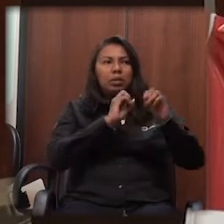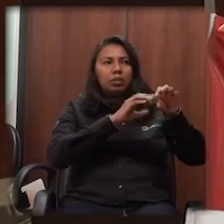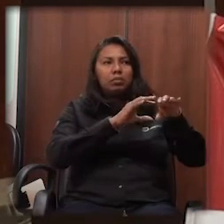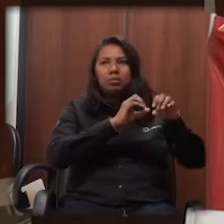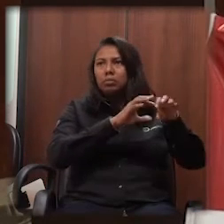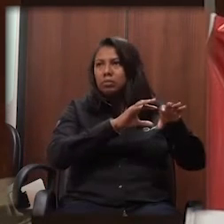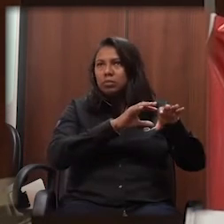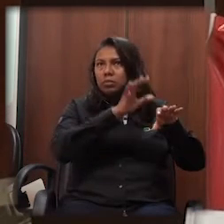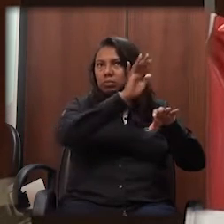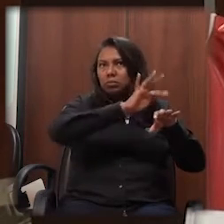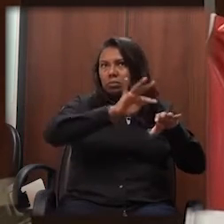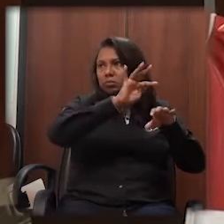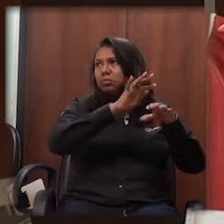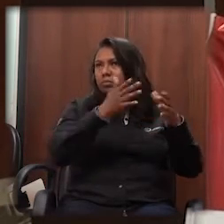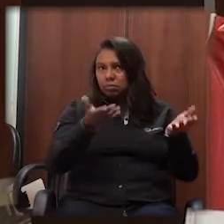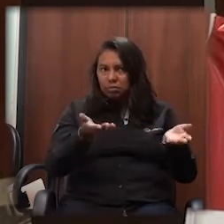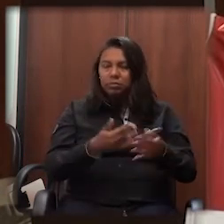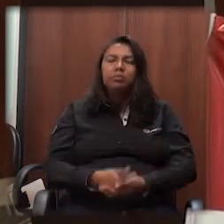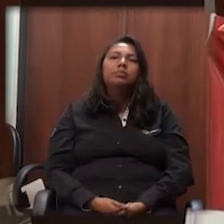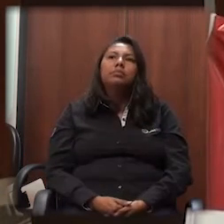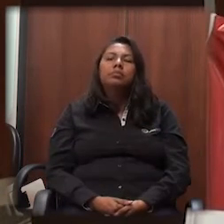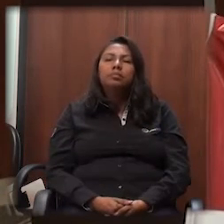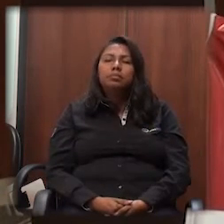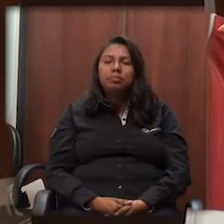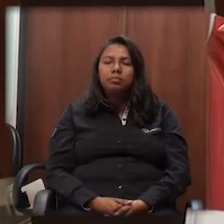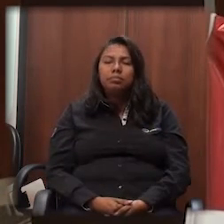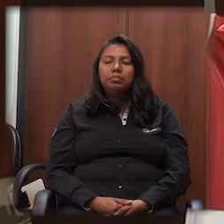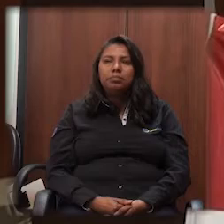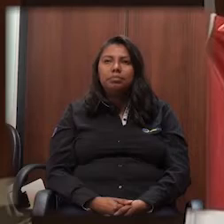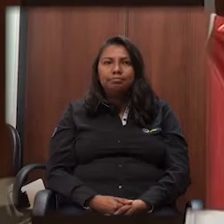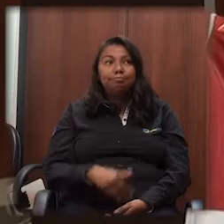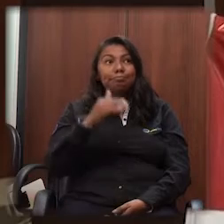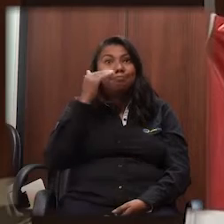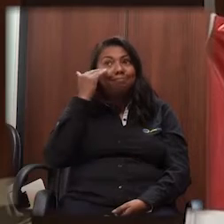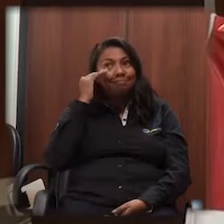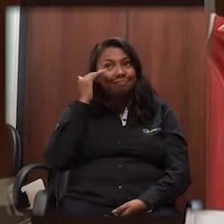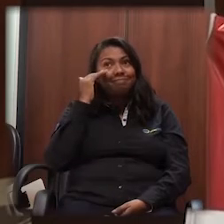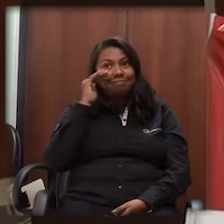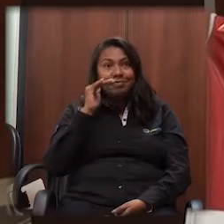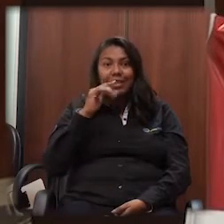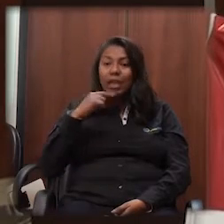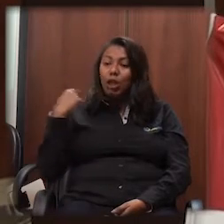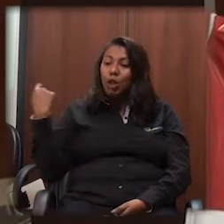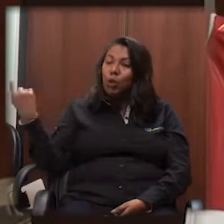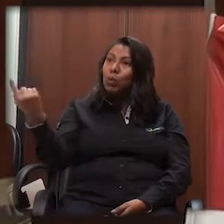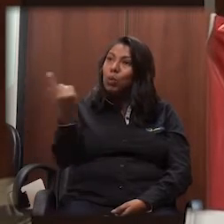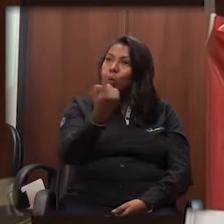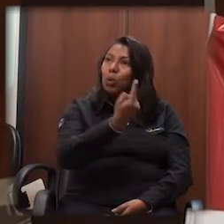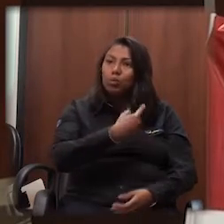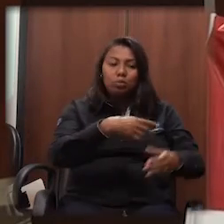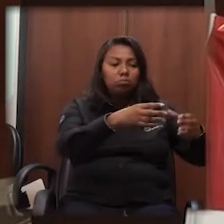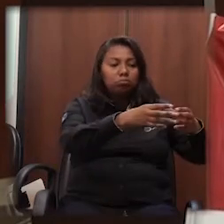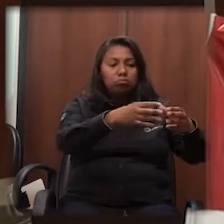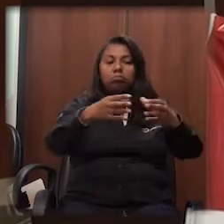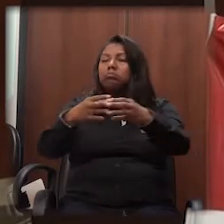ensino superior, né? Lembrei de todos. Então, a gente entendeu que nesse universo todos os eixos do plano